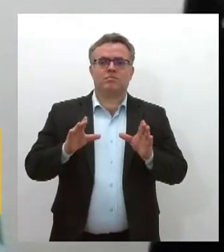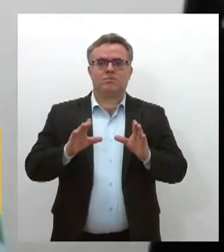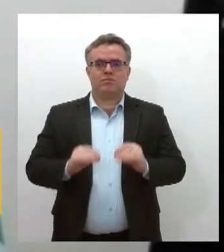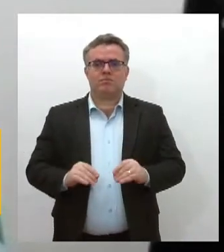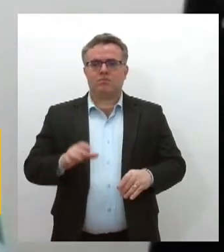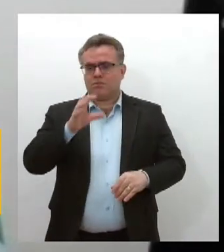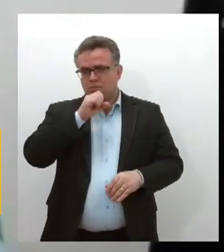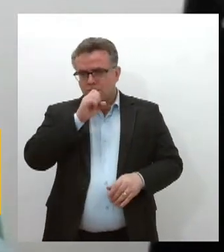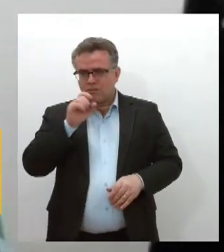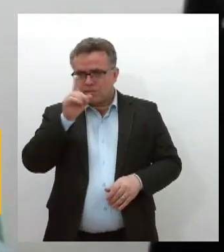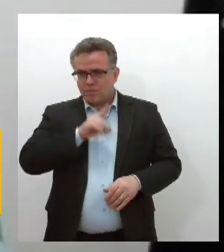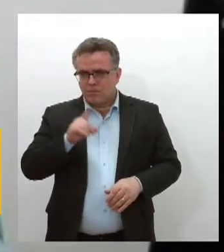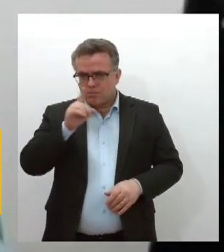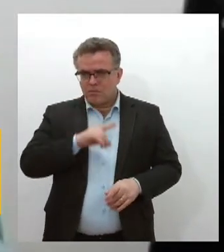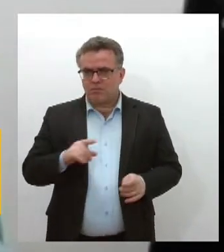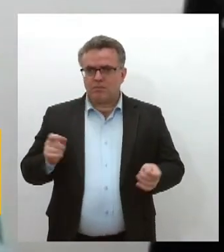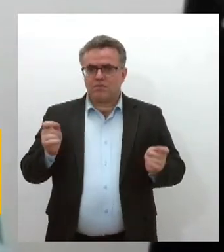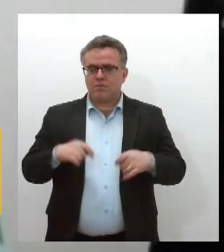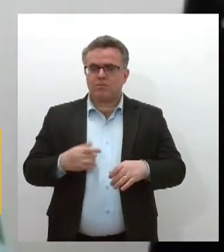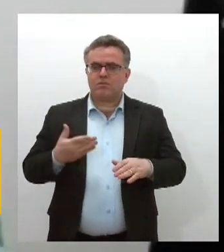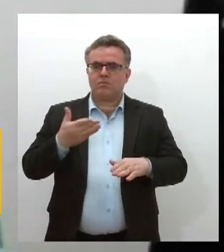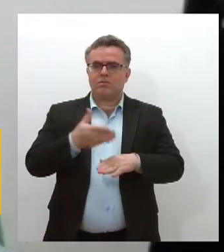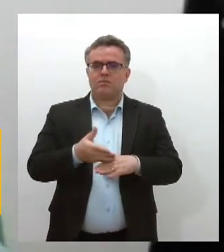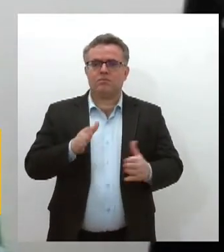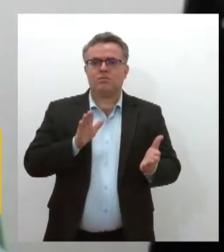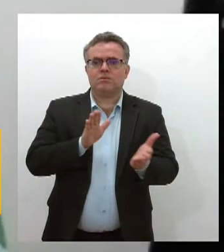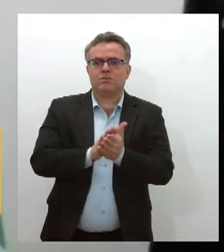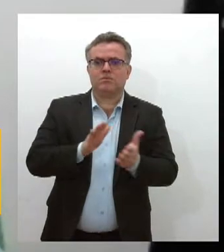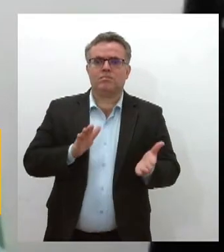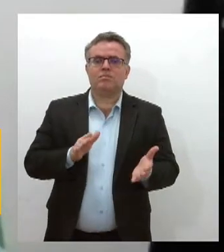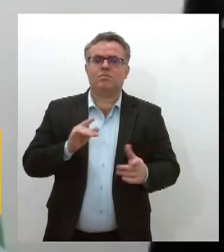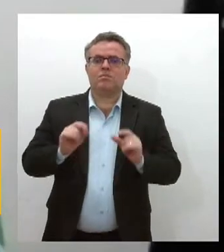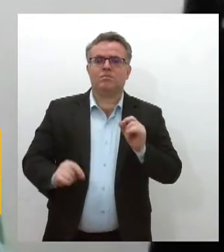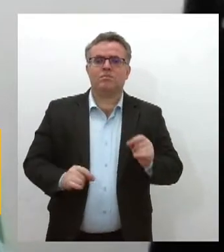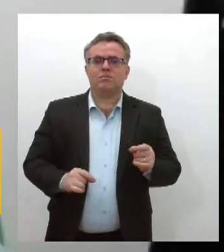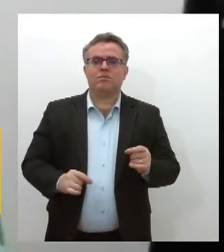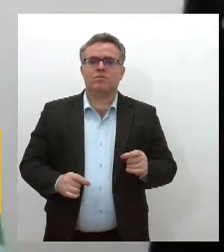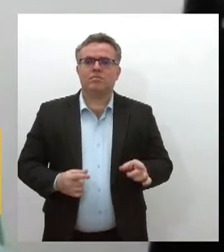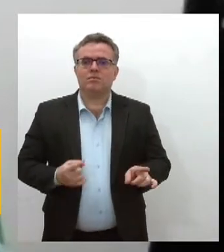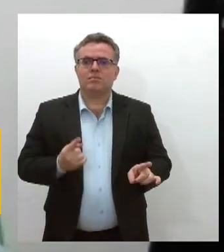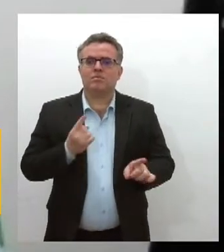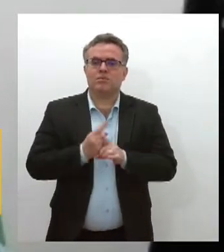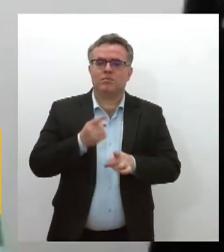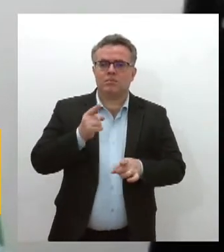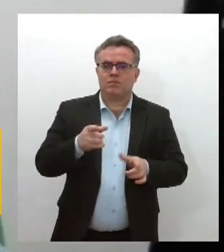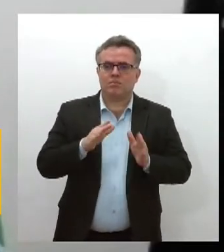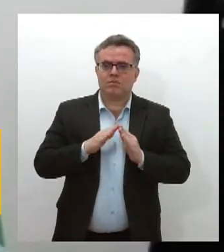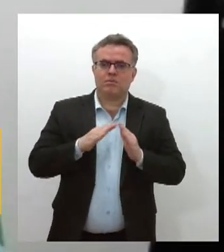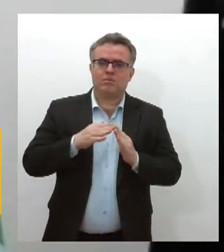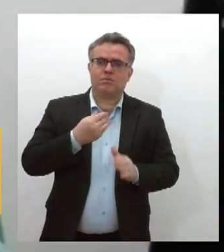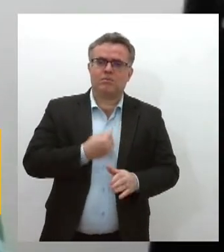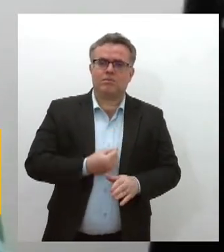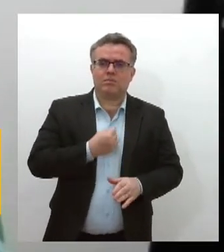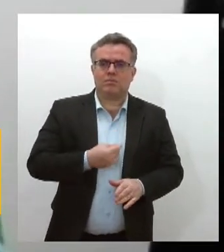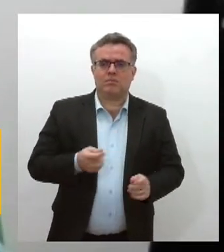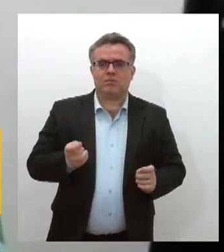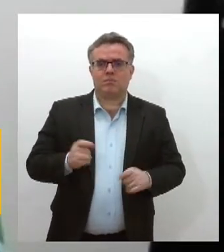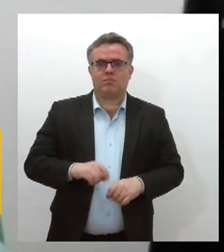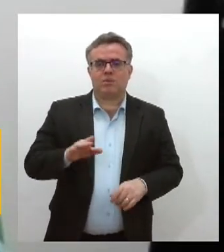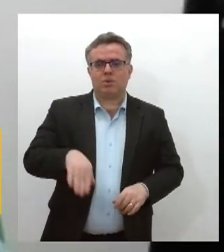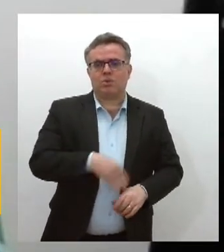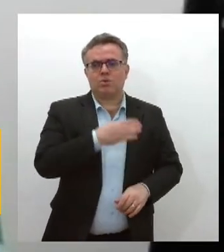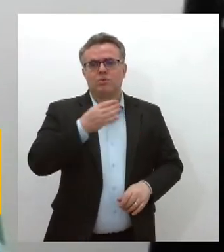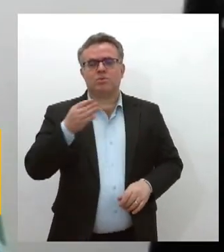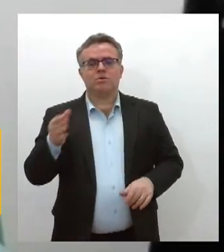vão trabalhar no domingo, feriado, justamente para encontrar esse morador que se ausenta durante todo o dia ou por